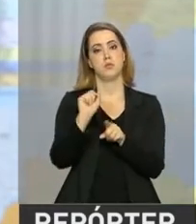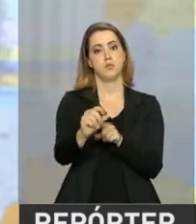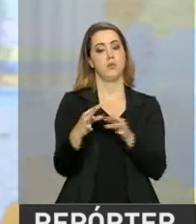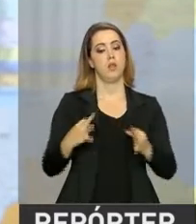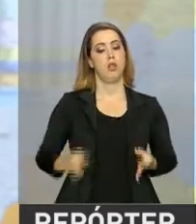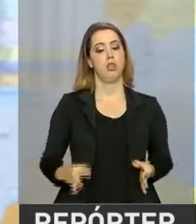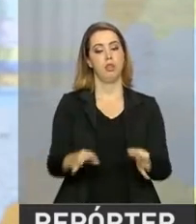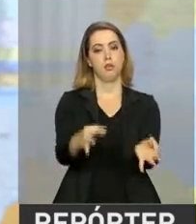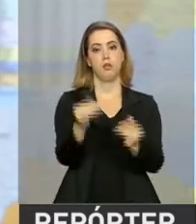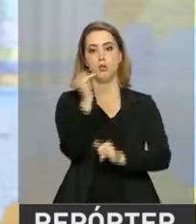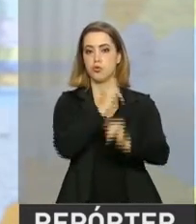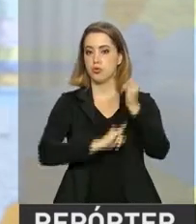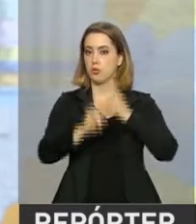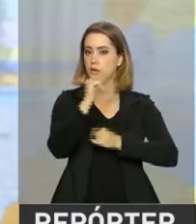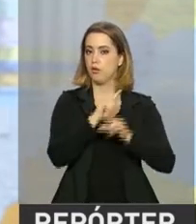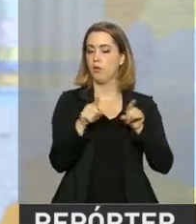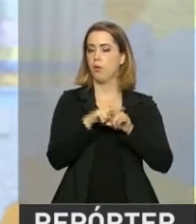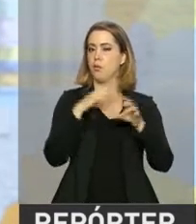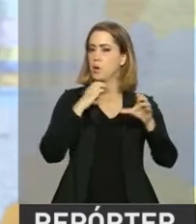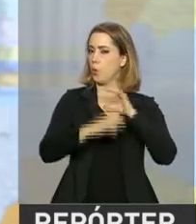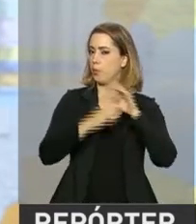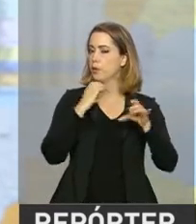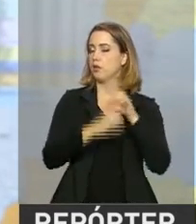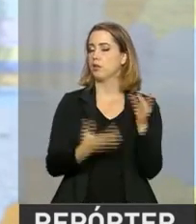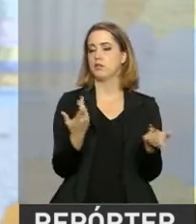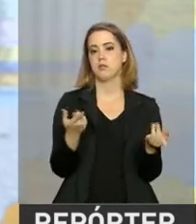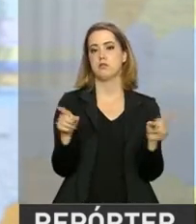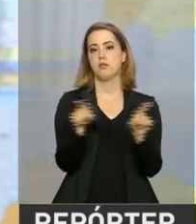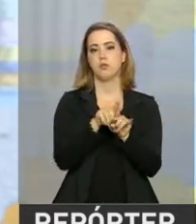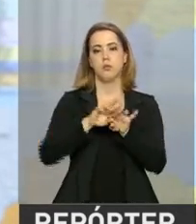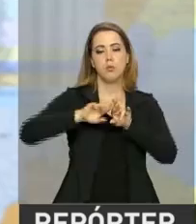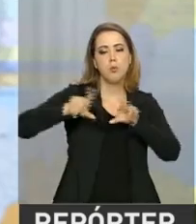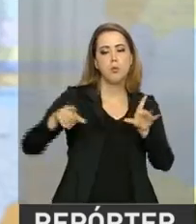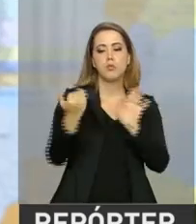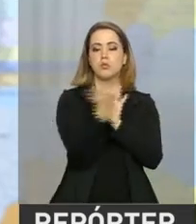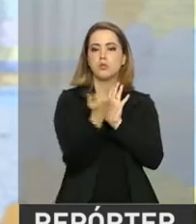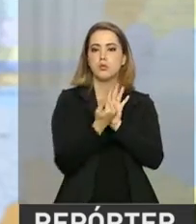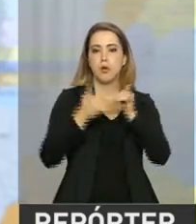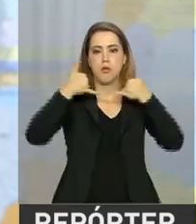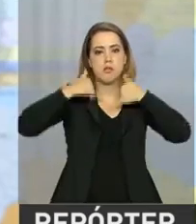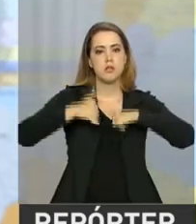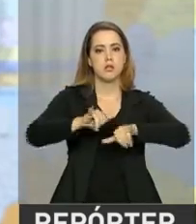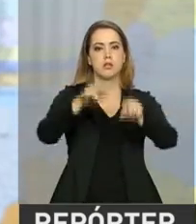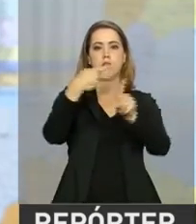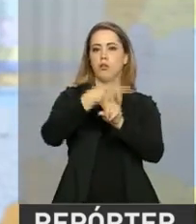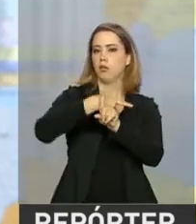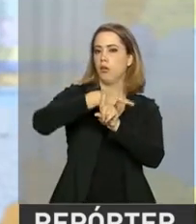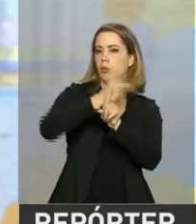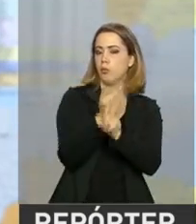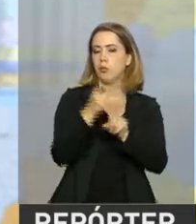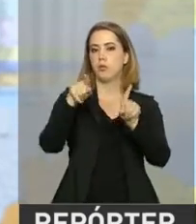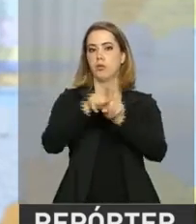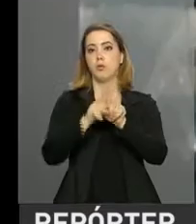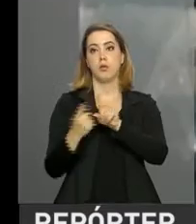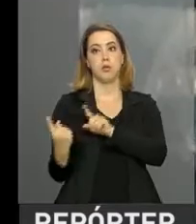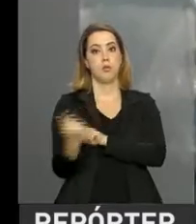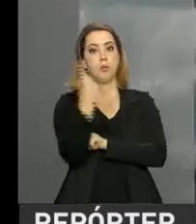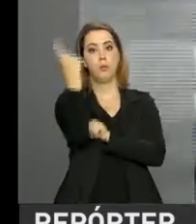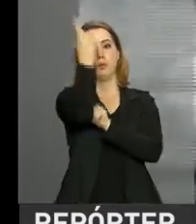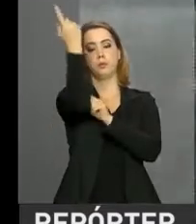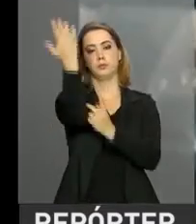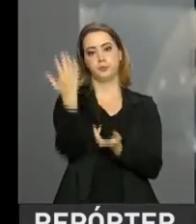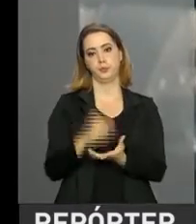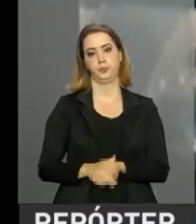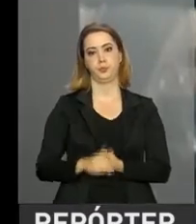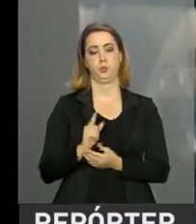da informação e comunicação e na área de energias renováveis na área espacial uma das